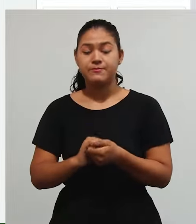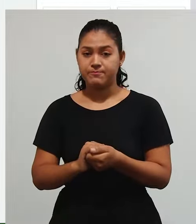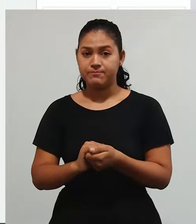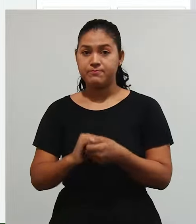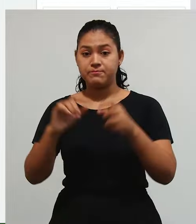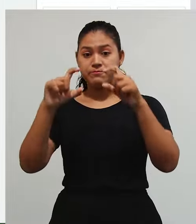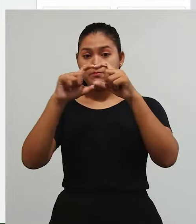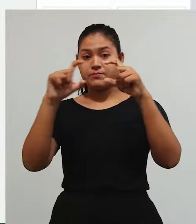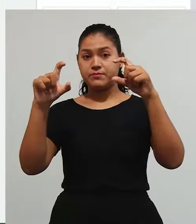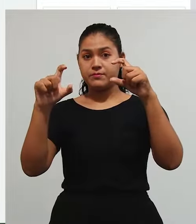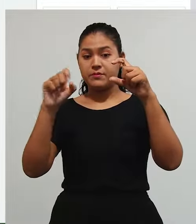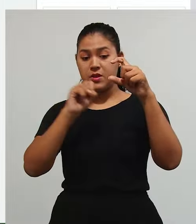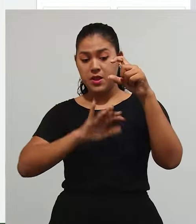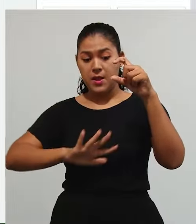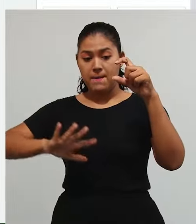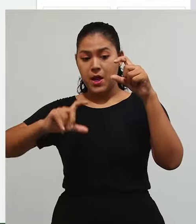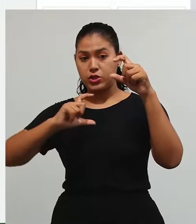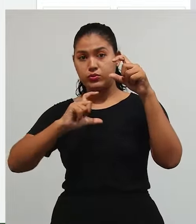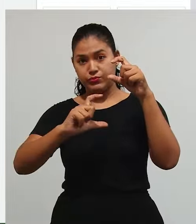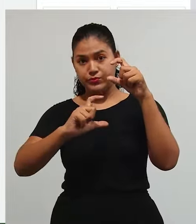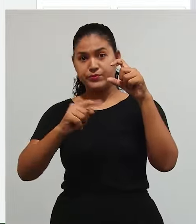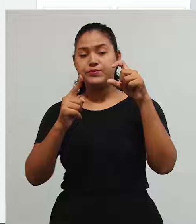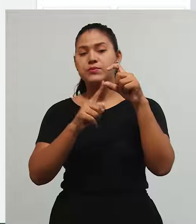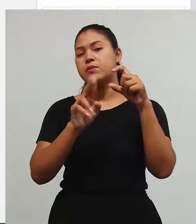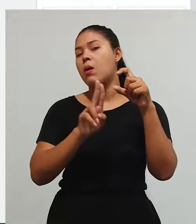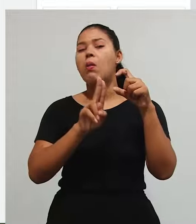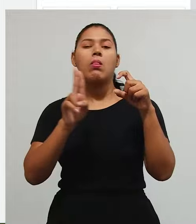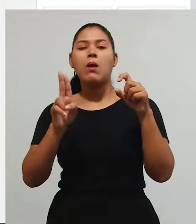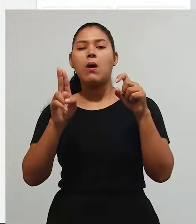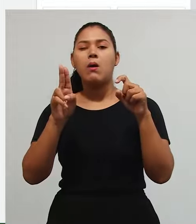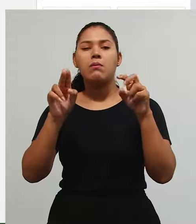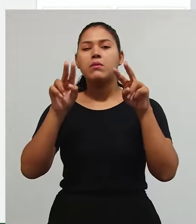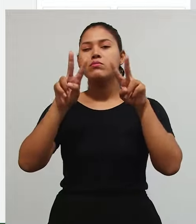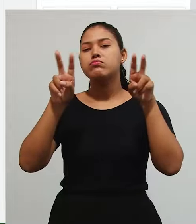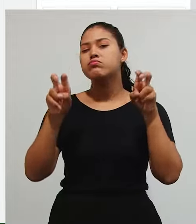da imagem. Então, por exemplo,